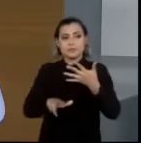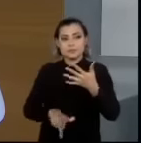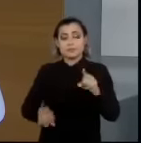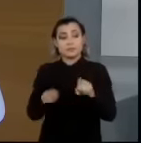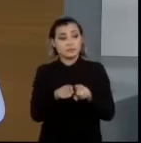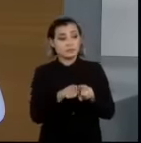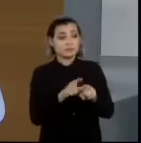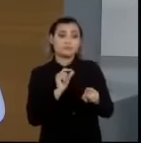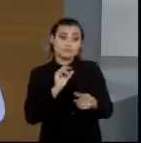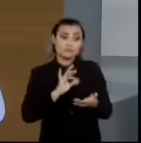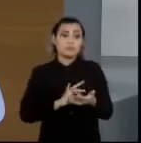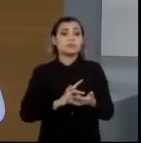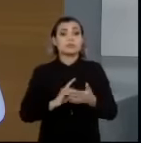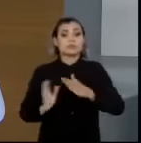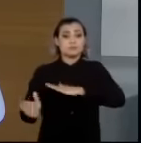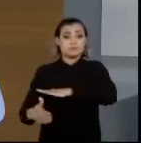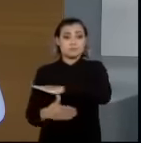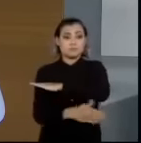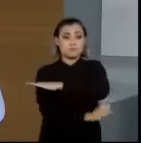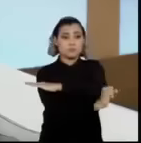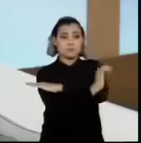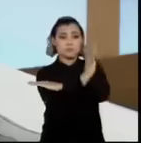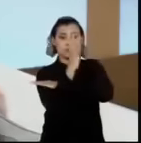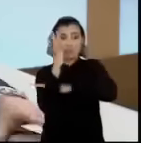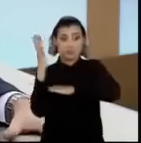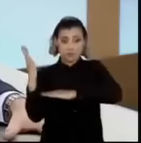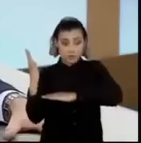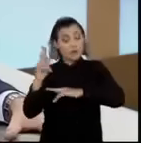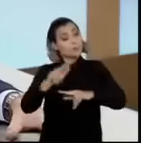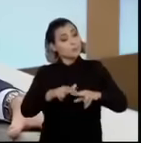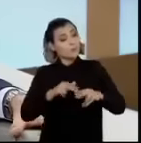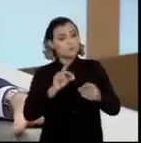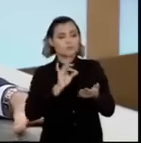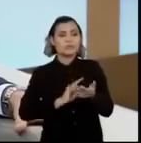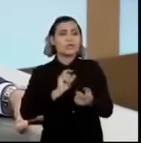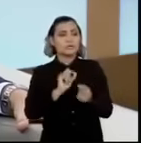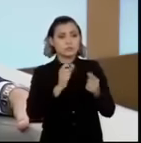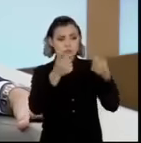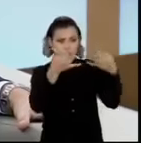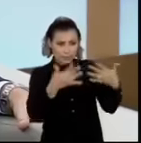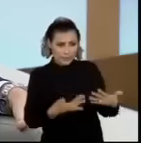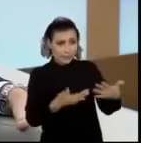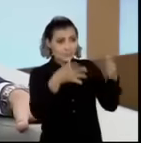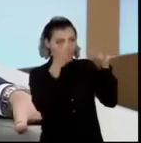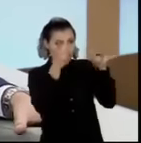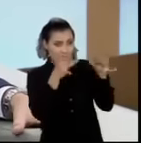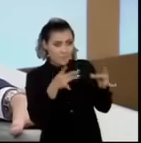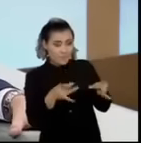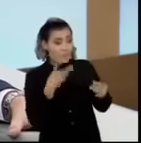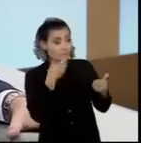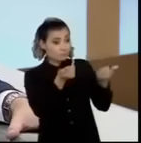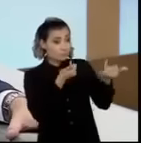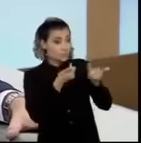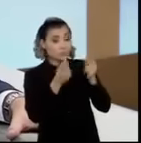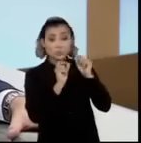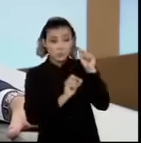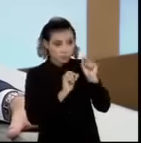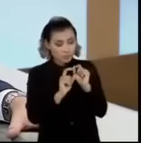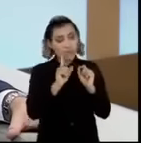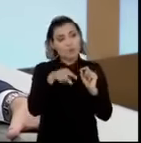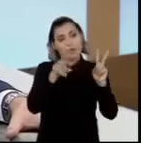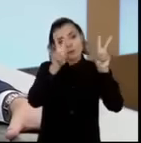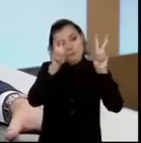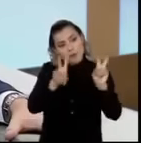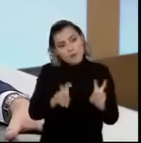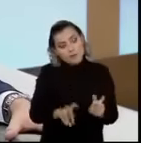já, o próprio Carlos Nobre fez um gráfico do prazo, enfim, na explicação que me deu, que essas questões levam um tempo para